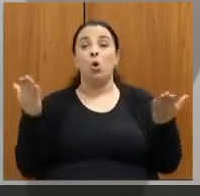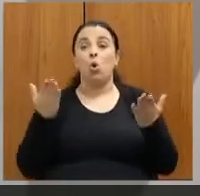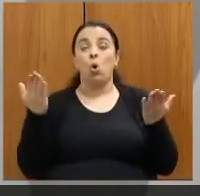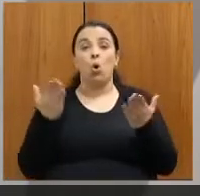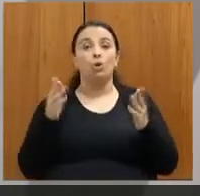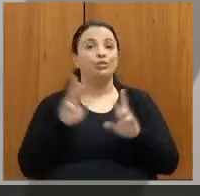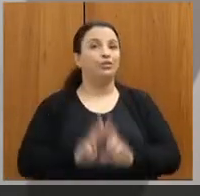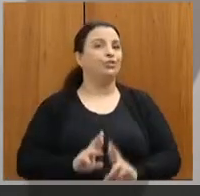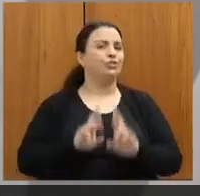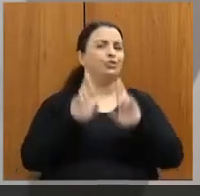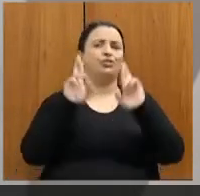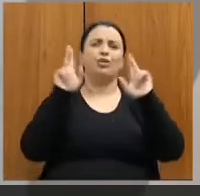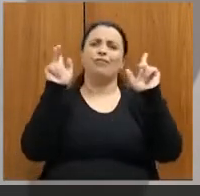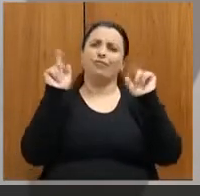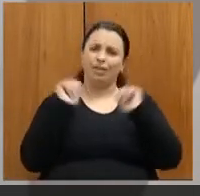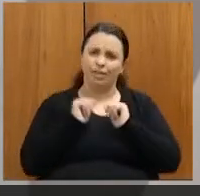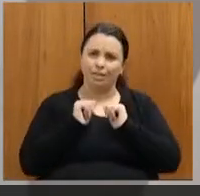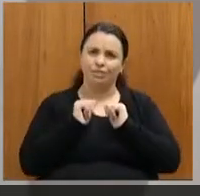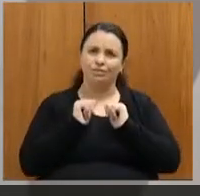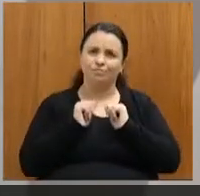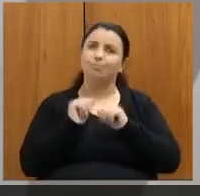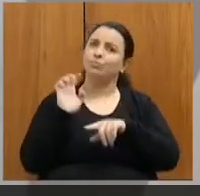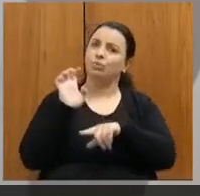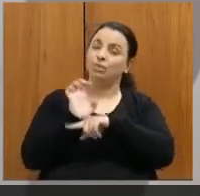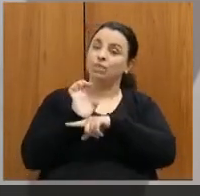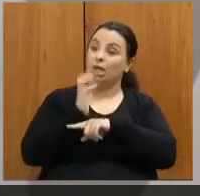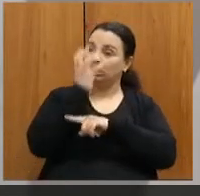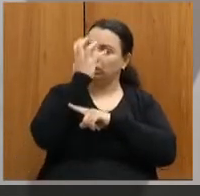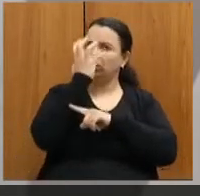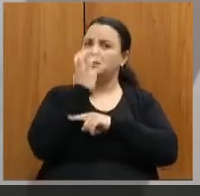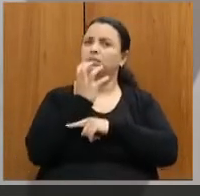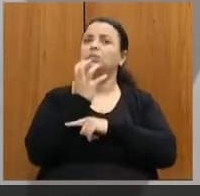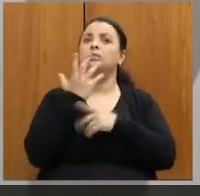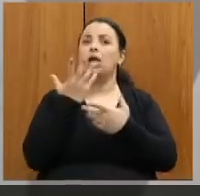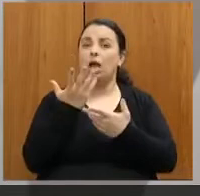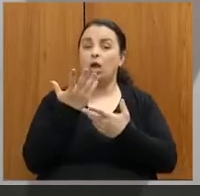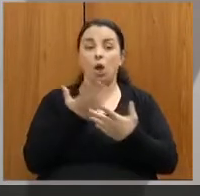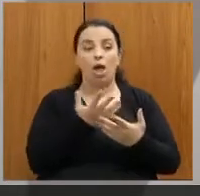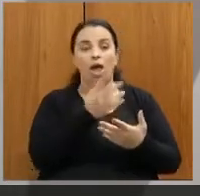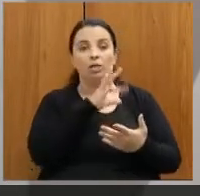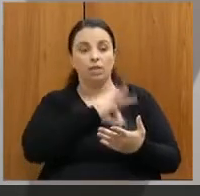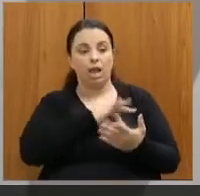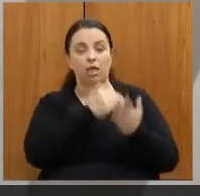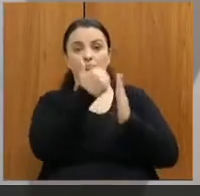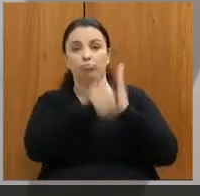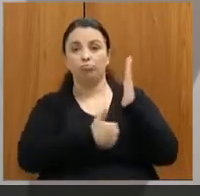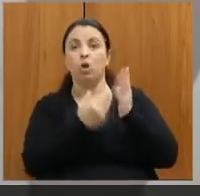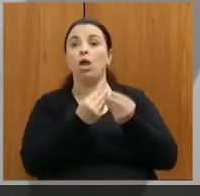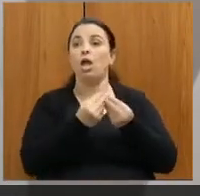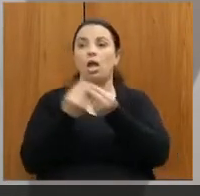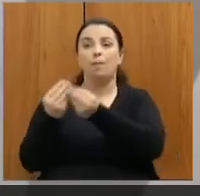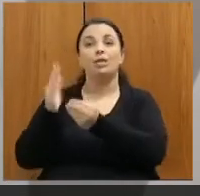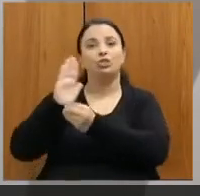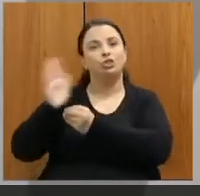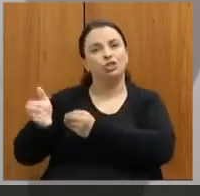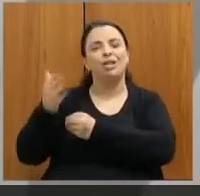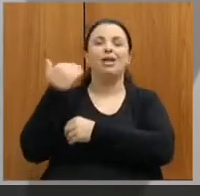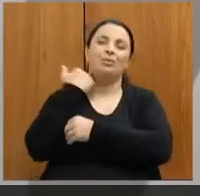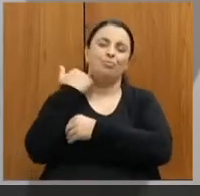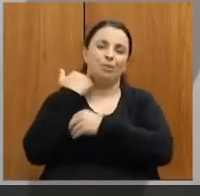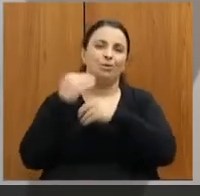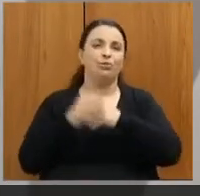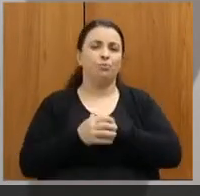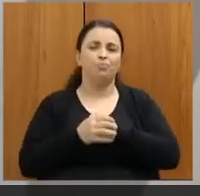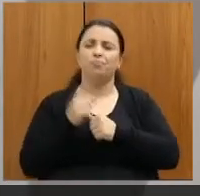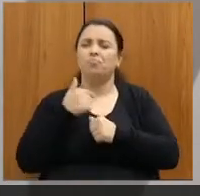é diferente a seriedade como é tratada a diferente serei muito rápido e pontual secretário